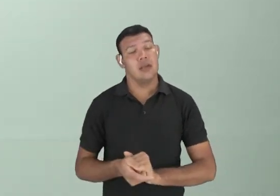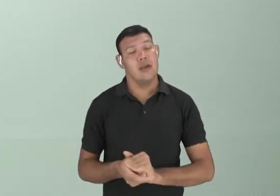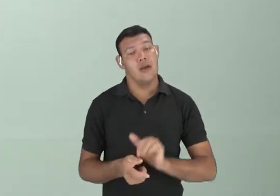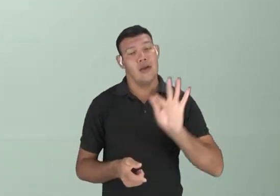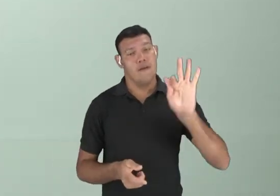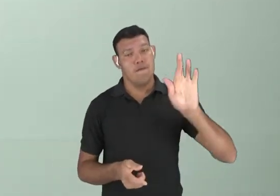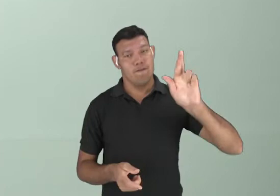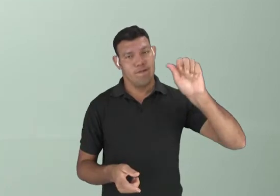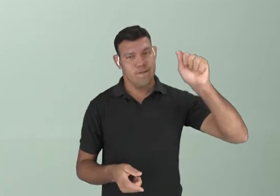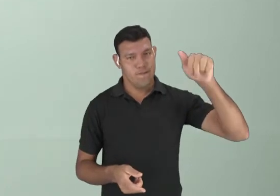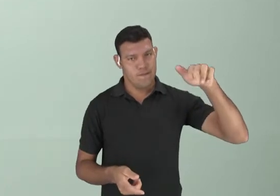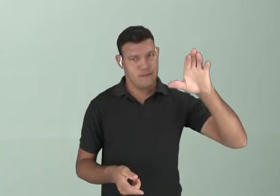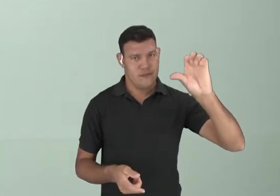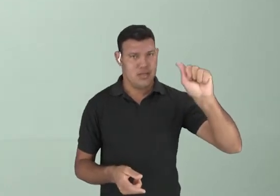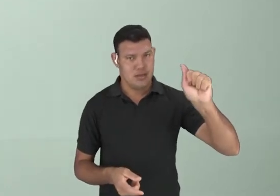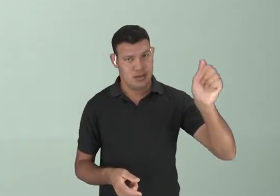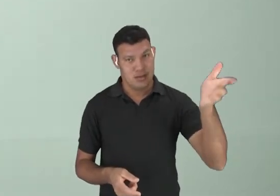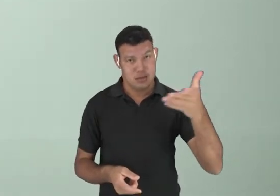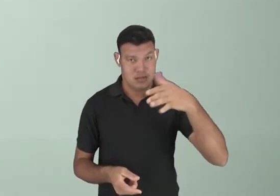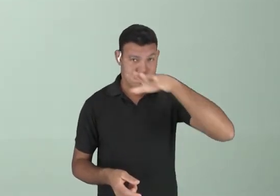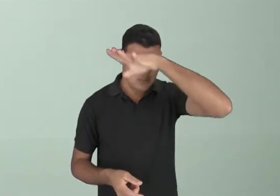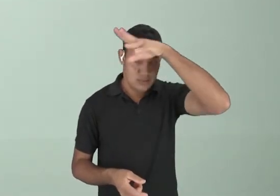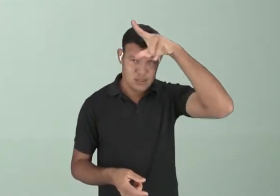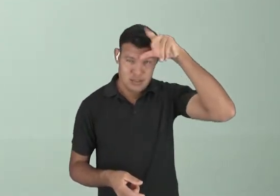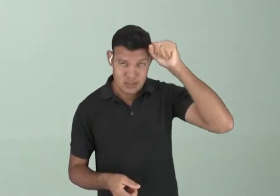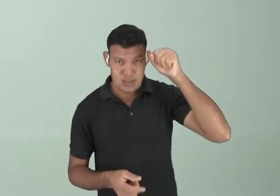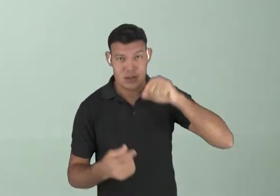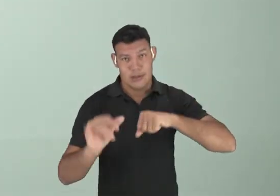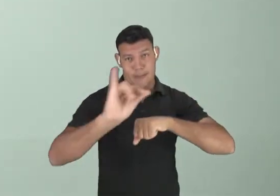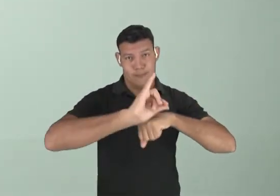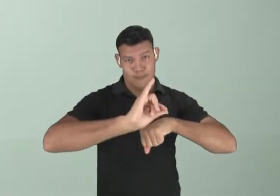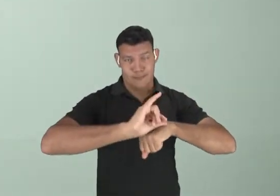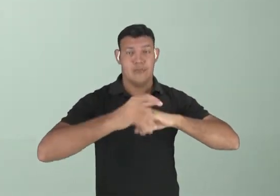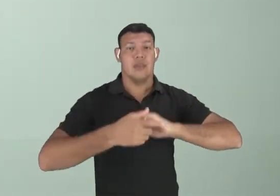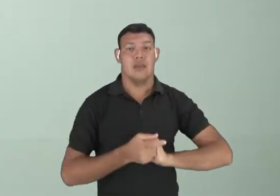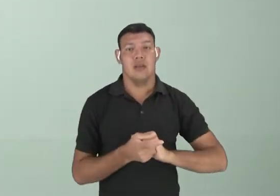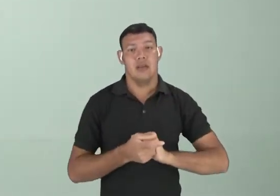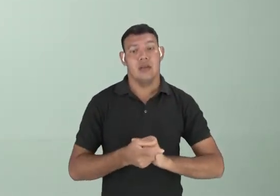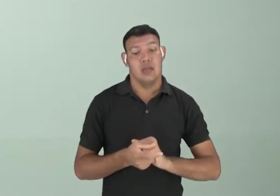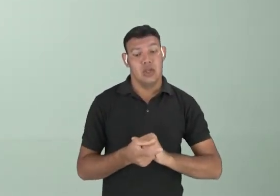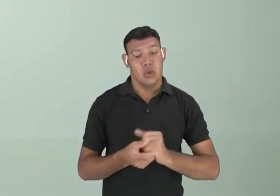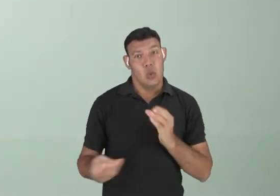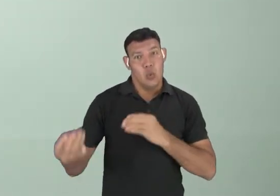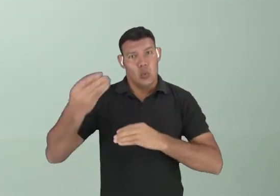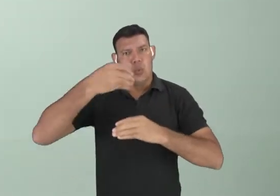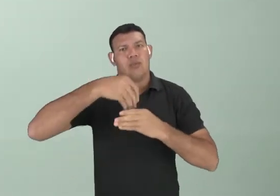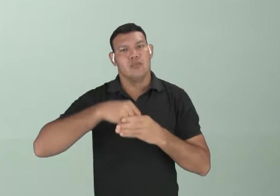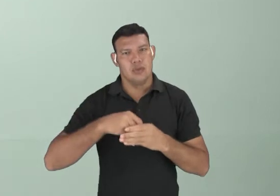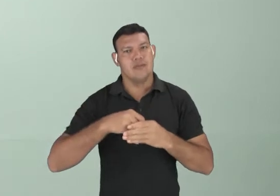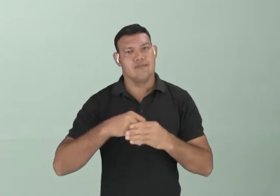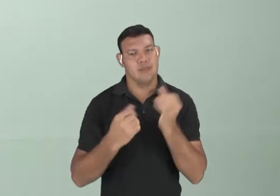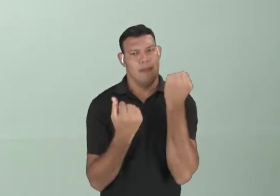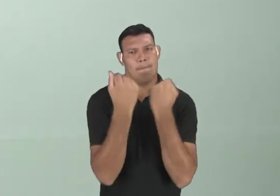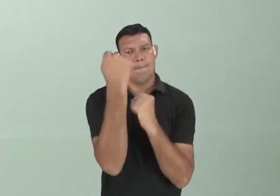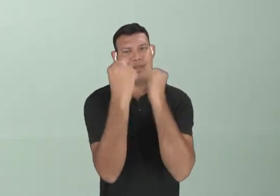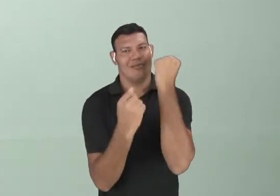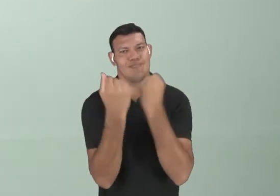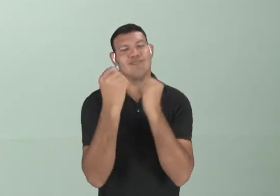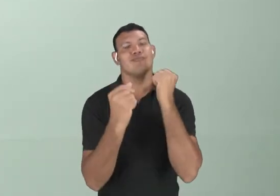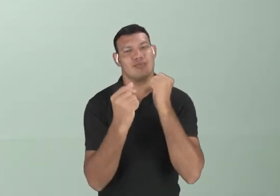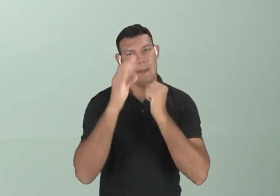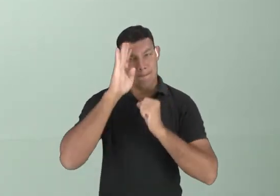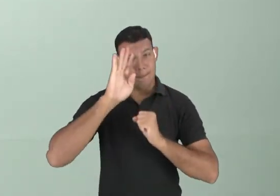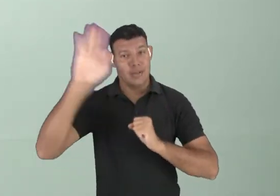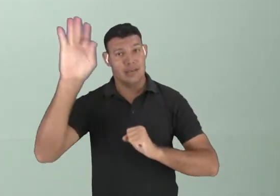desenvolver a atividade industrial. Então, dentro de toda a região amazônica, o coração industrial está